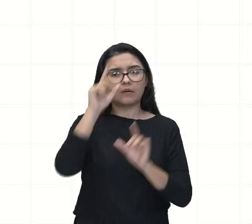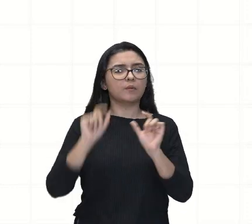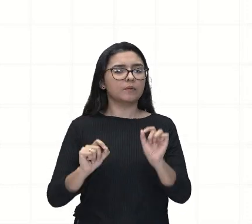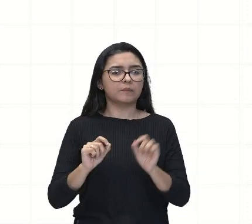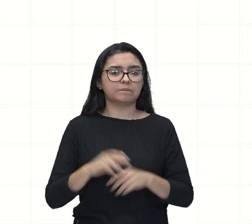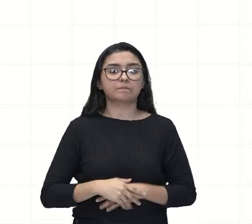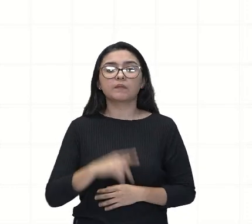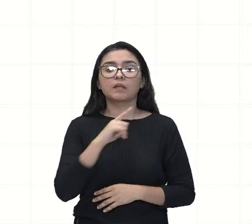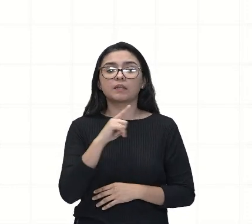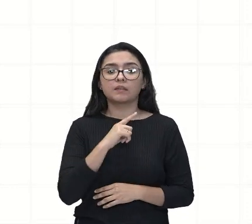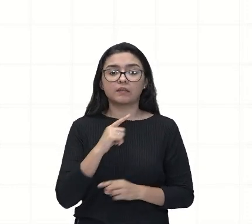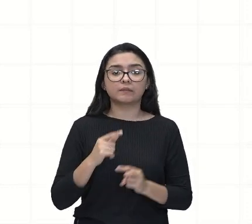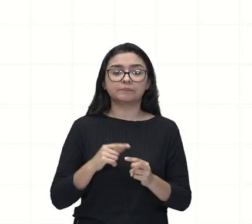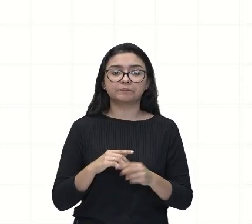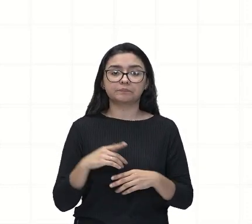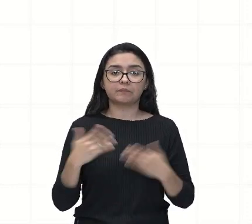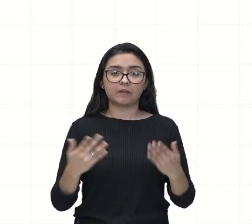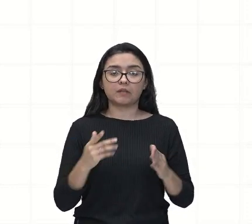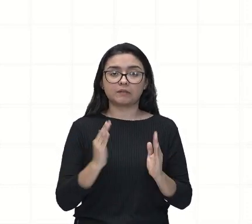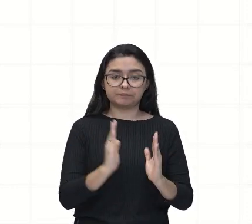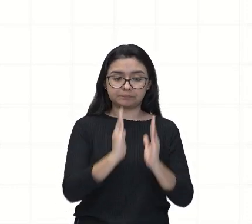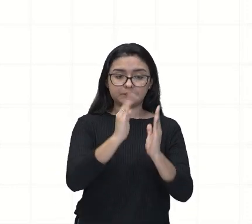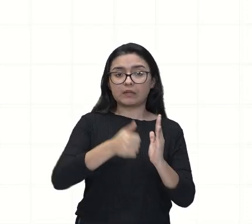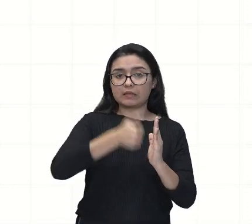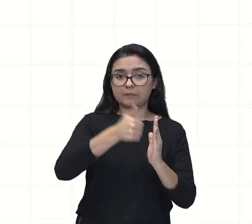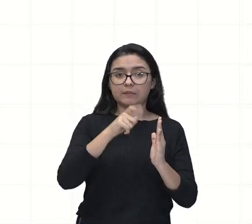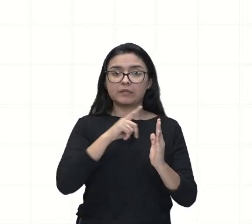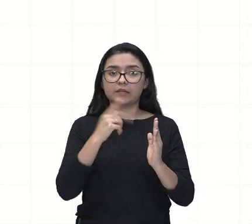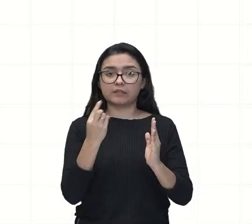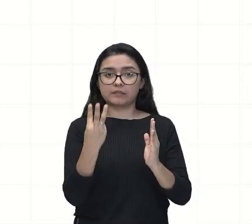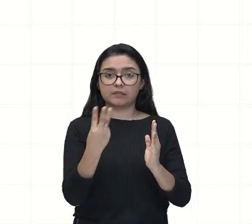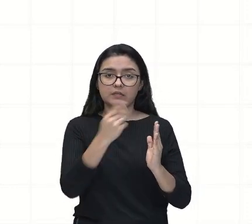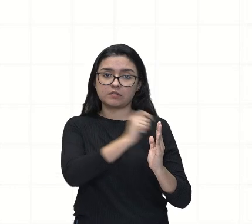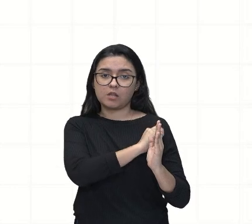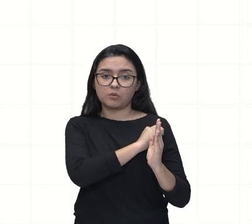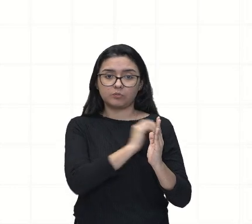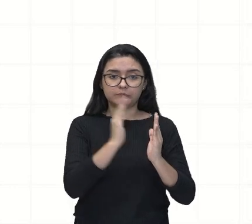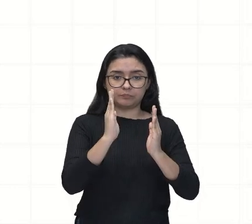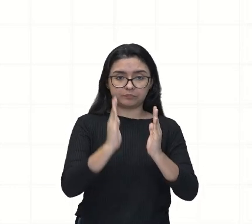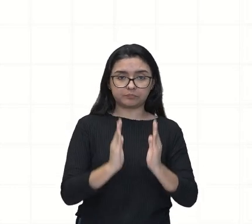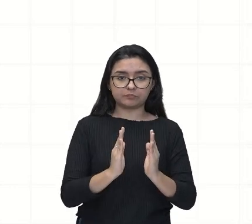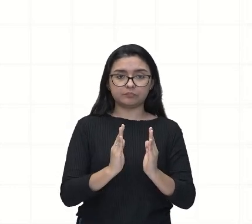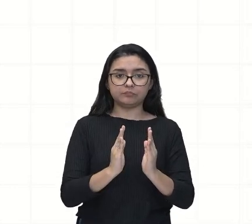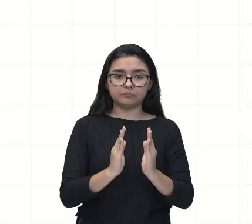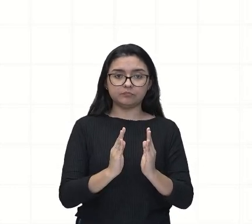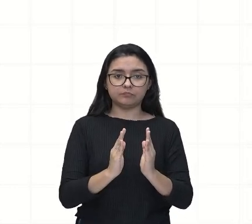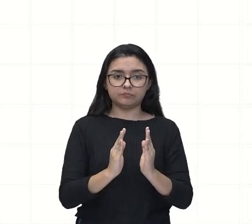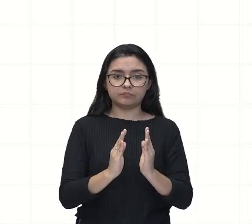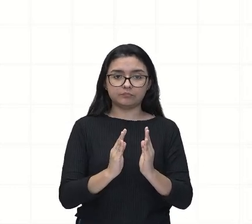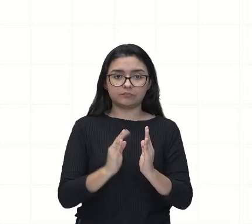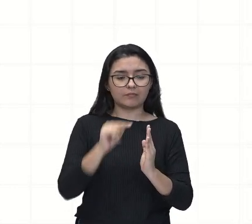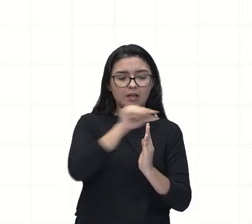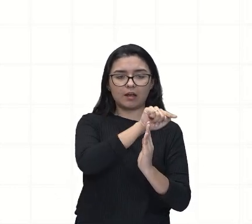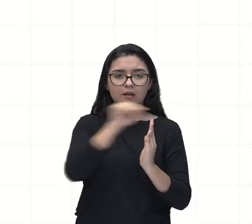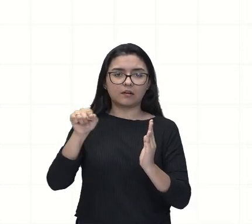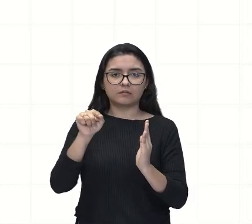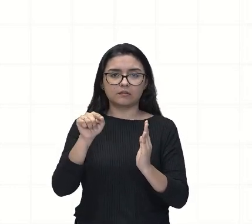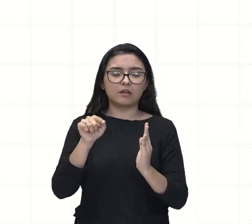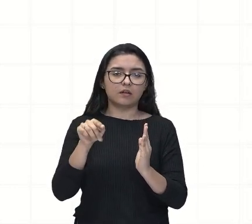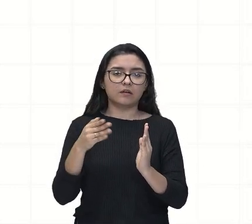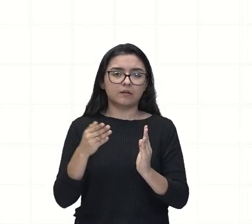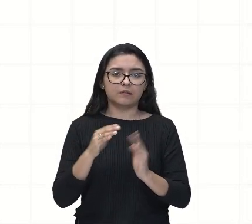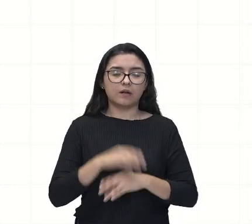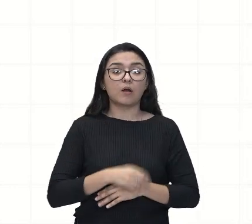alunos aqui, ó, na primeira coluna, eu tenho 3 alunos, tá vendo aqui? Que a altura da coluna é